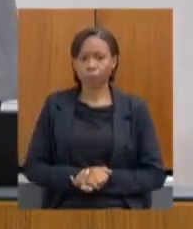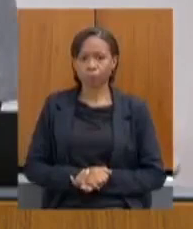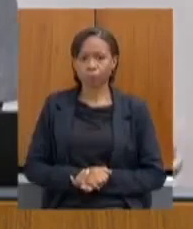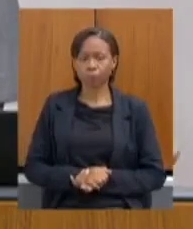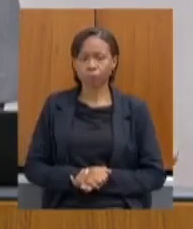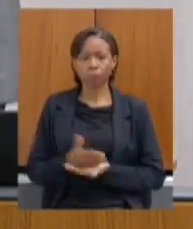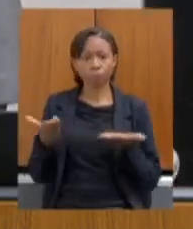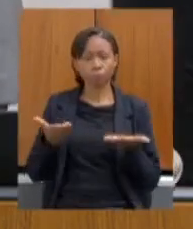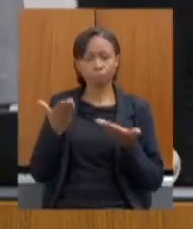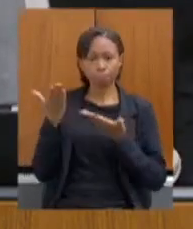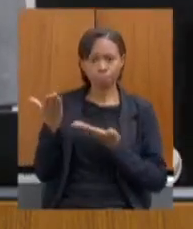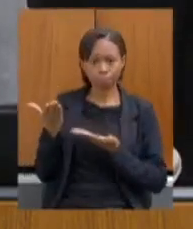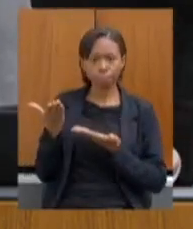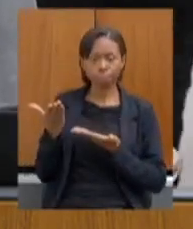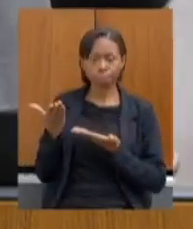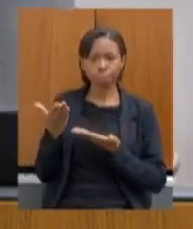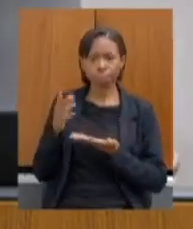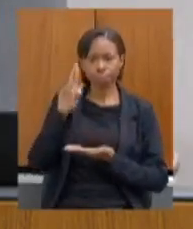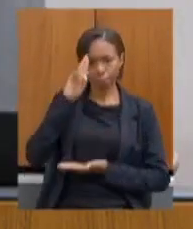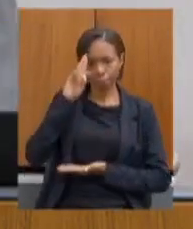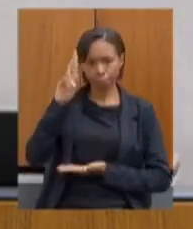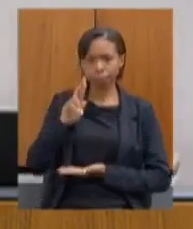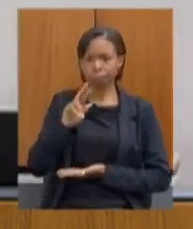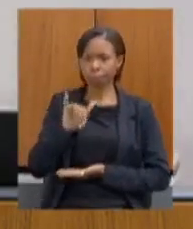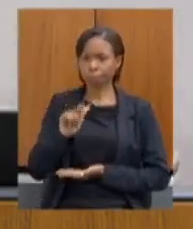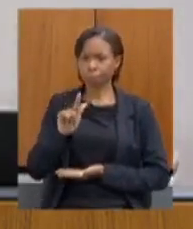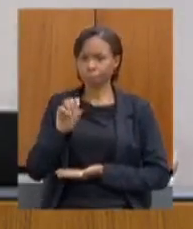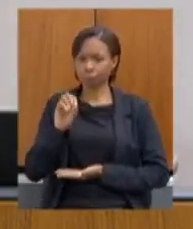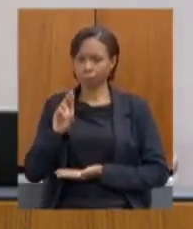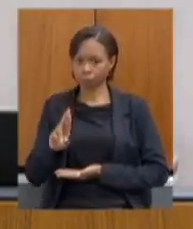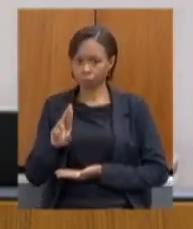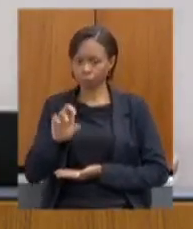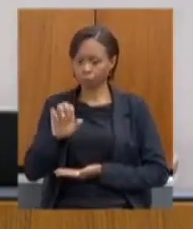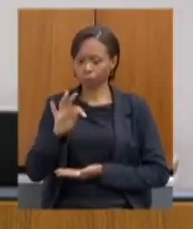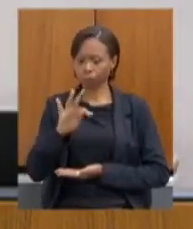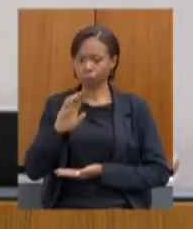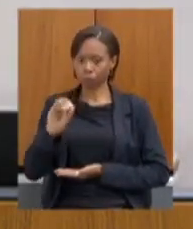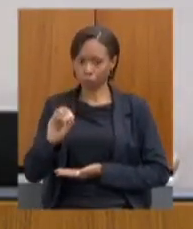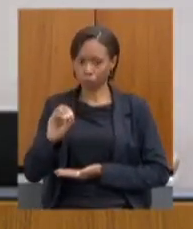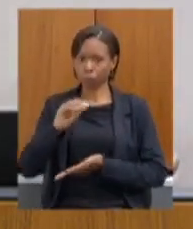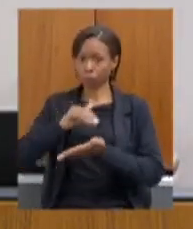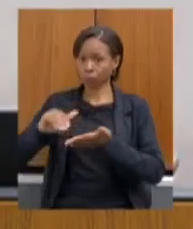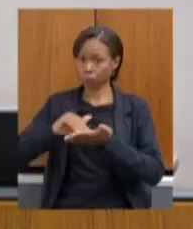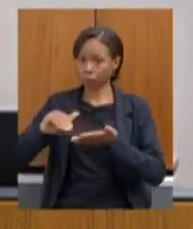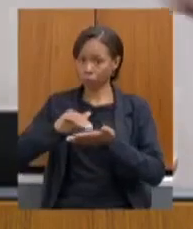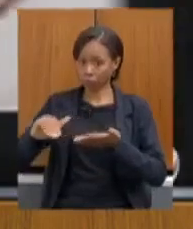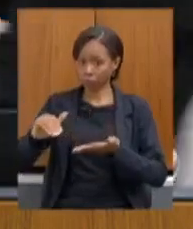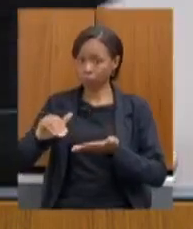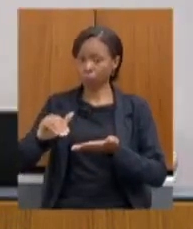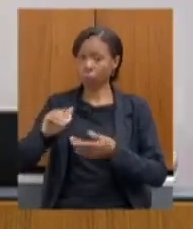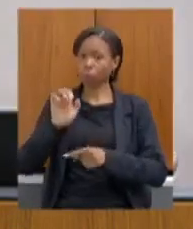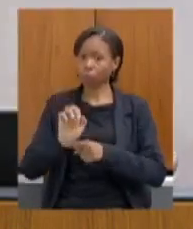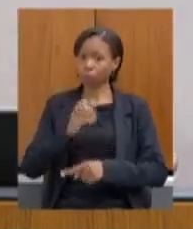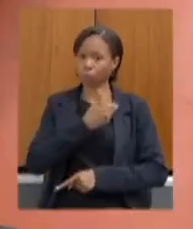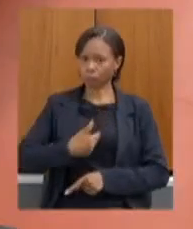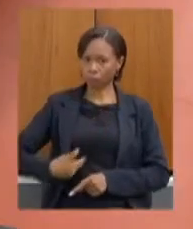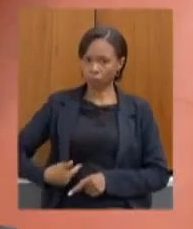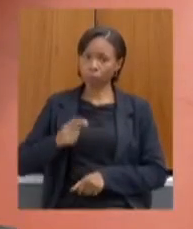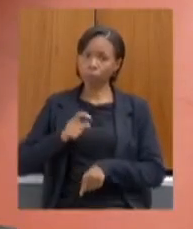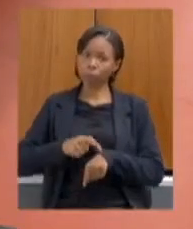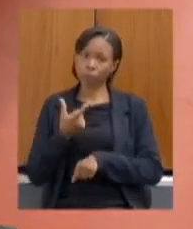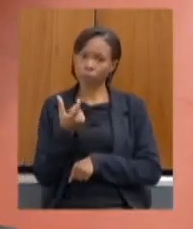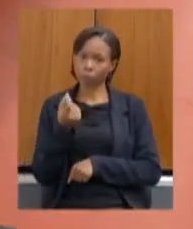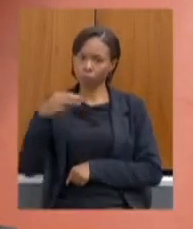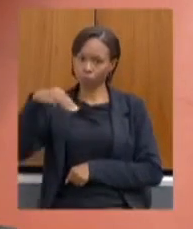Passo a palavra para o excelentíssimo senhor Igor Mascarenhas Eto, secretário de Estado de Governo, que disporá de até 20 minutos para sua